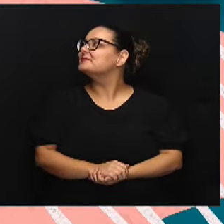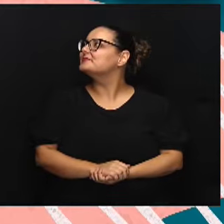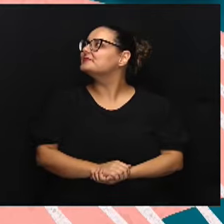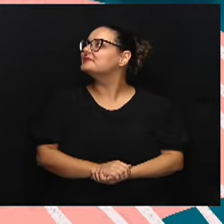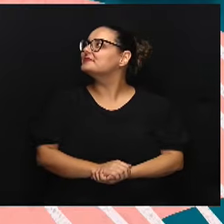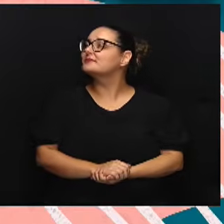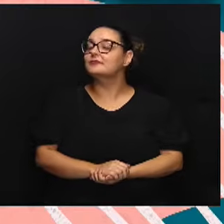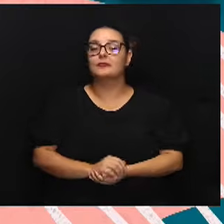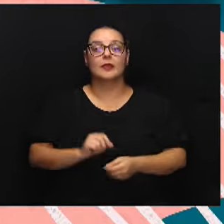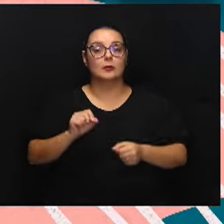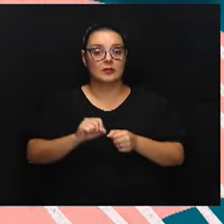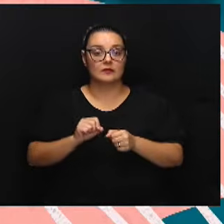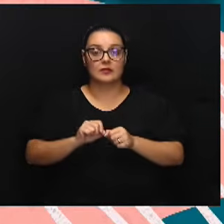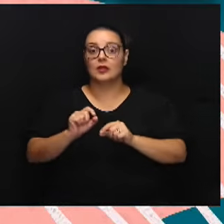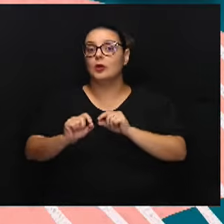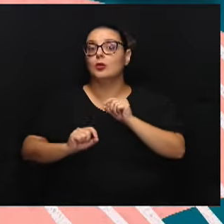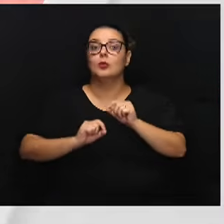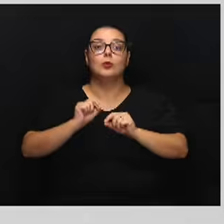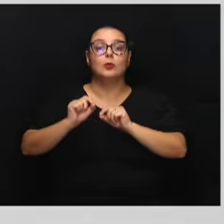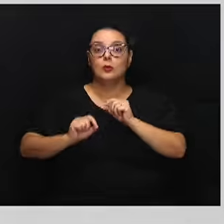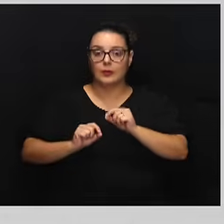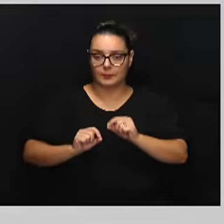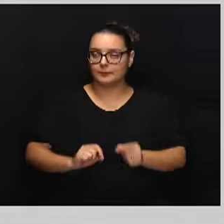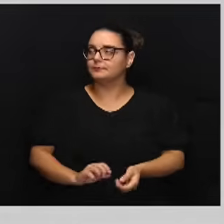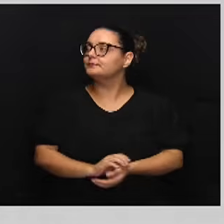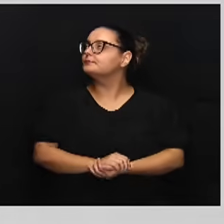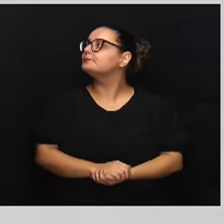Para a confecção, você vai precisar de